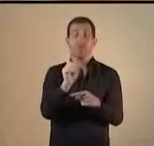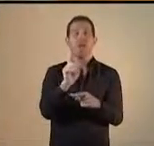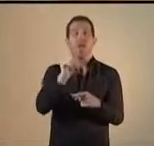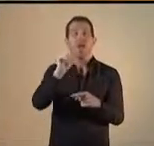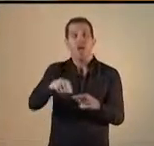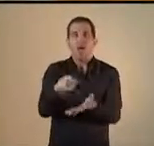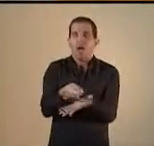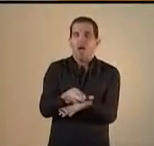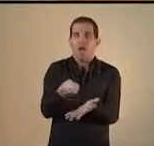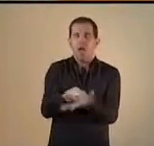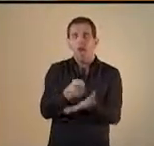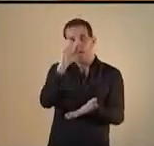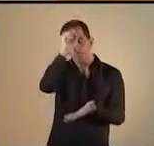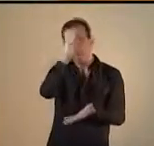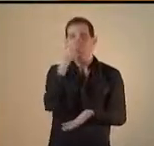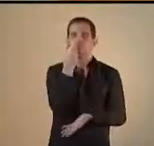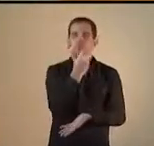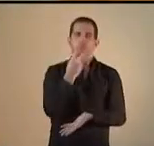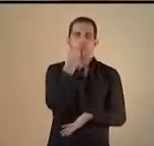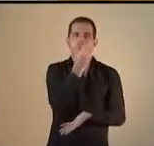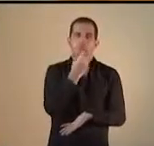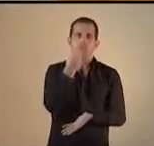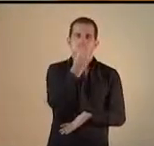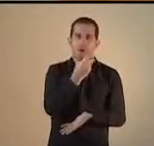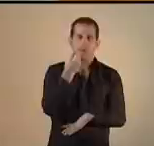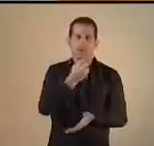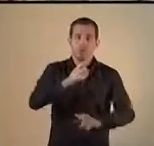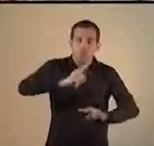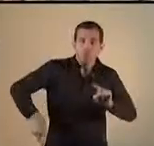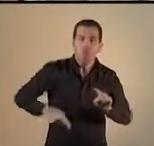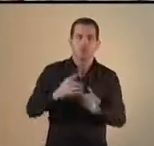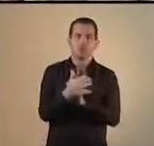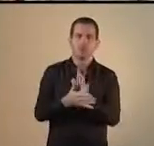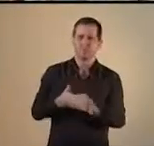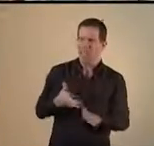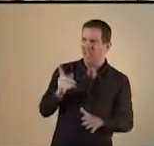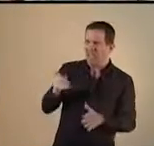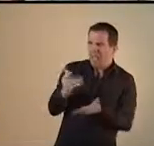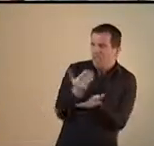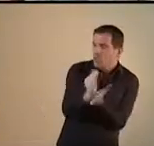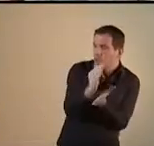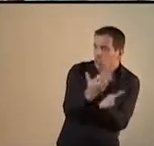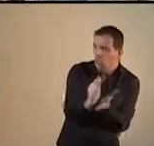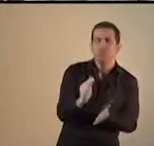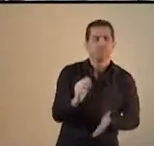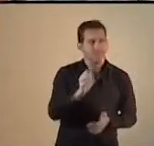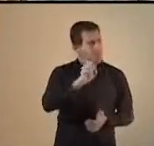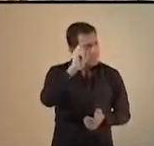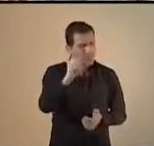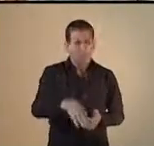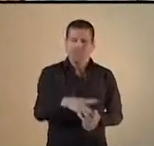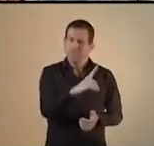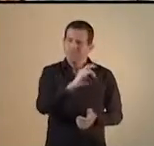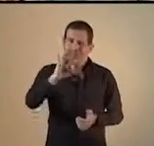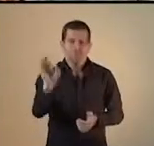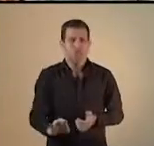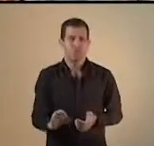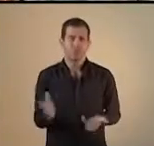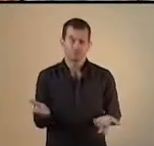não podiam sinalizar. Estavam excluídos? Né? Totalmente excluídos, né? Então,